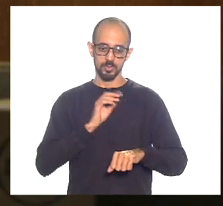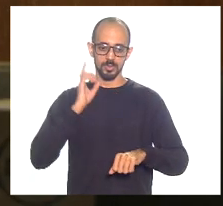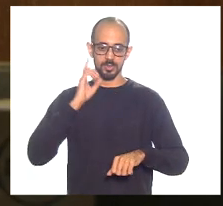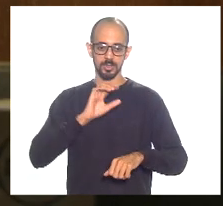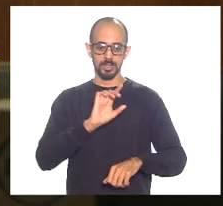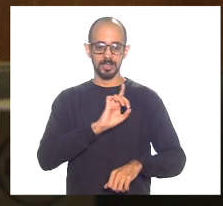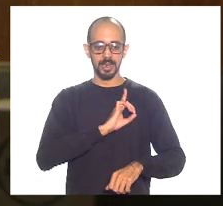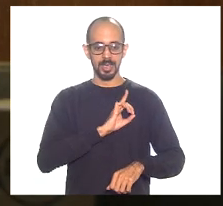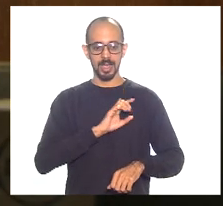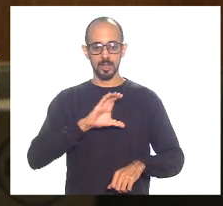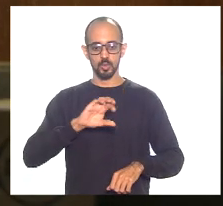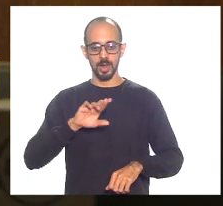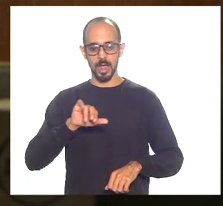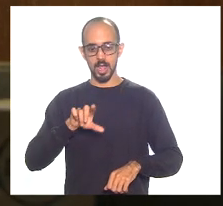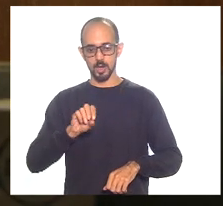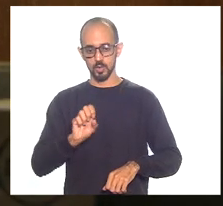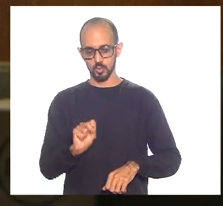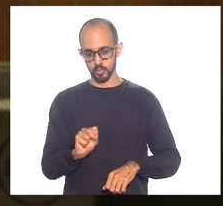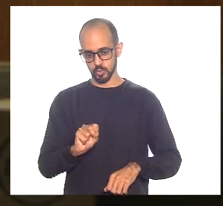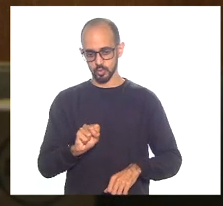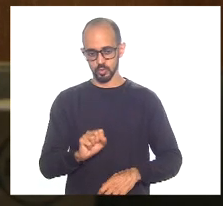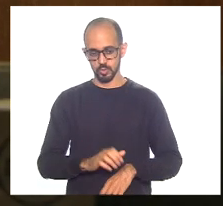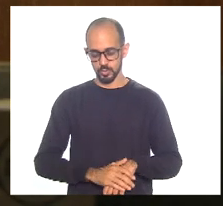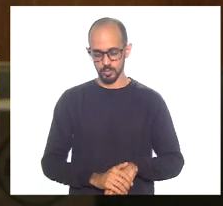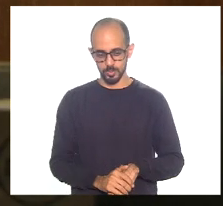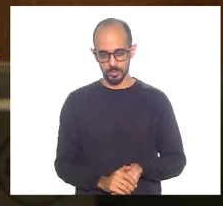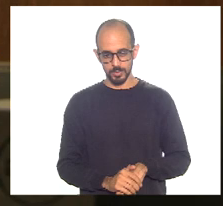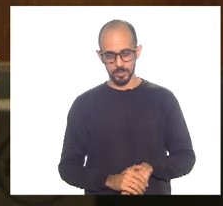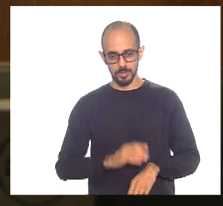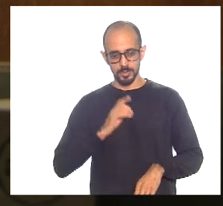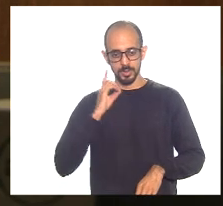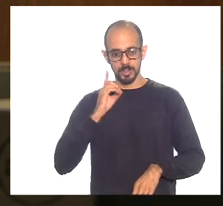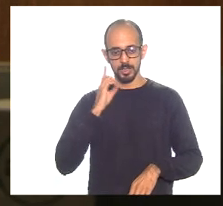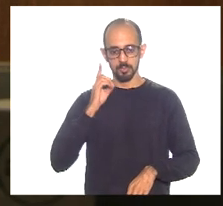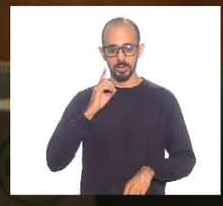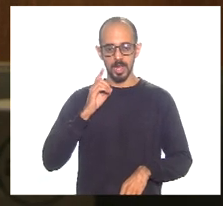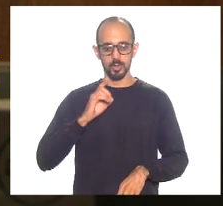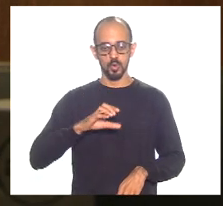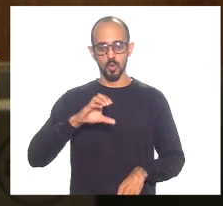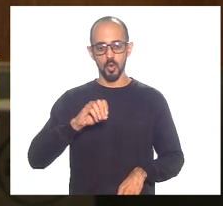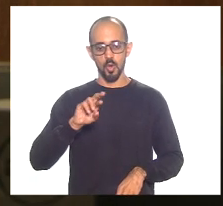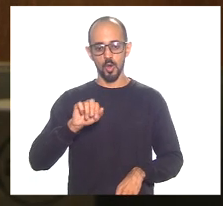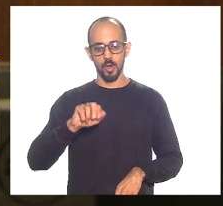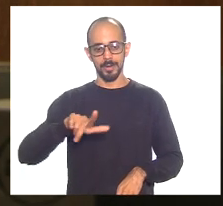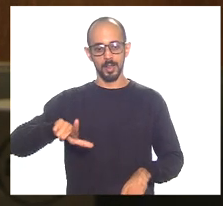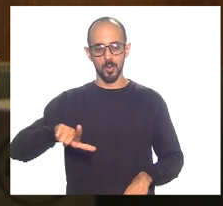Augusto. Deputado Carlos Augusto. Deputado Coronel Salema.